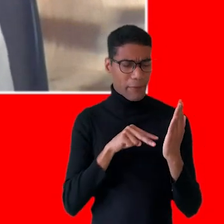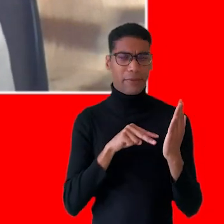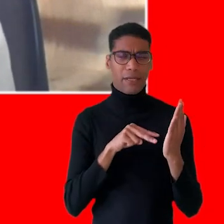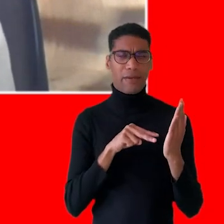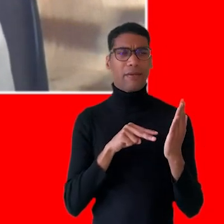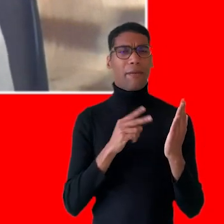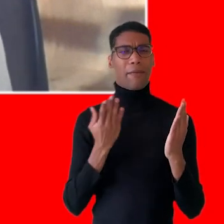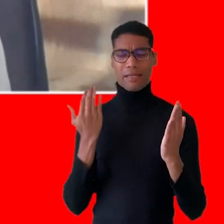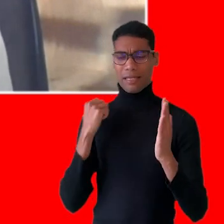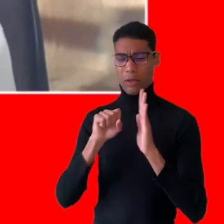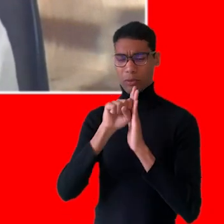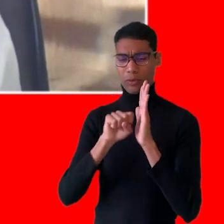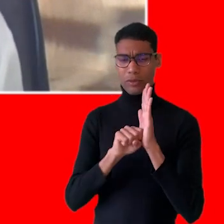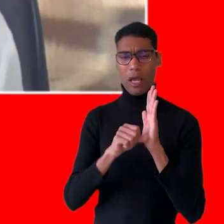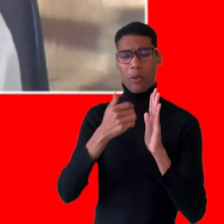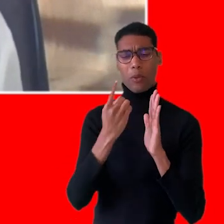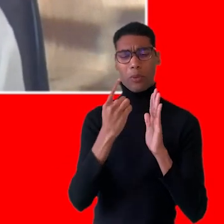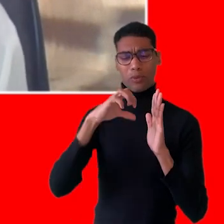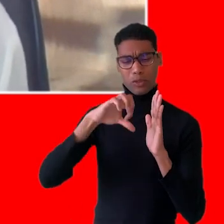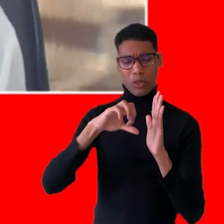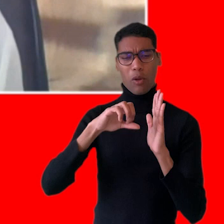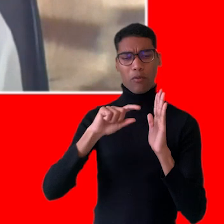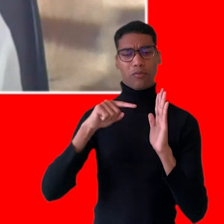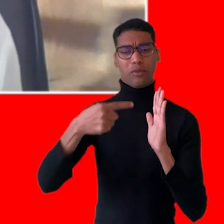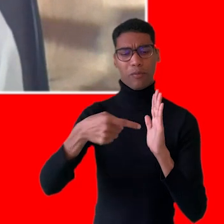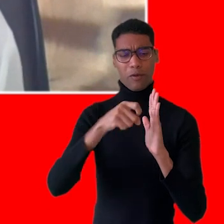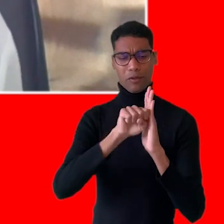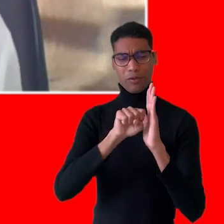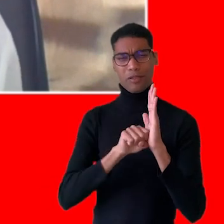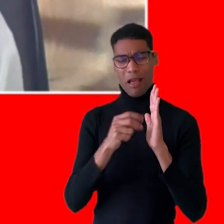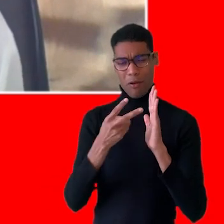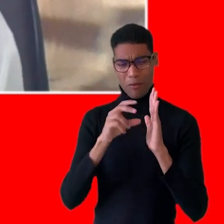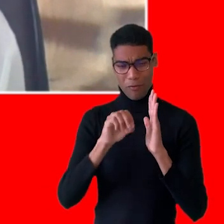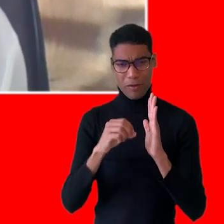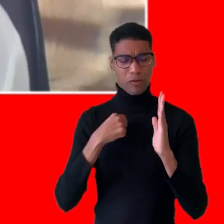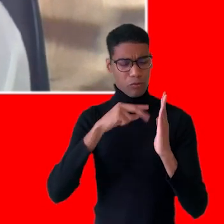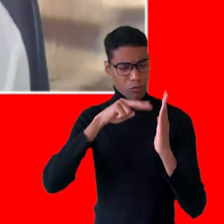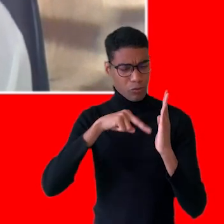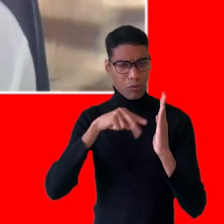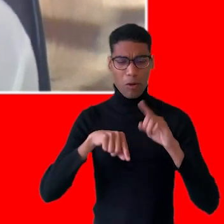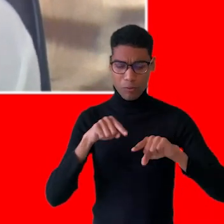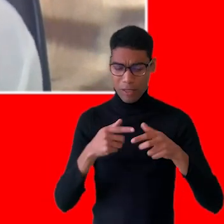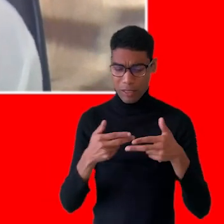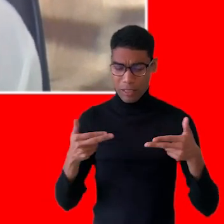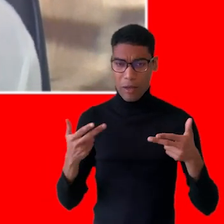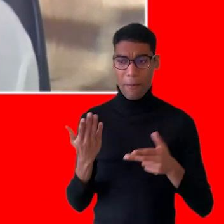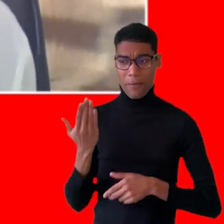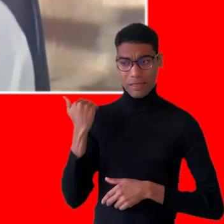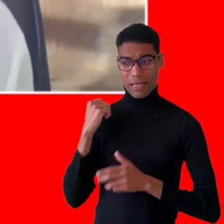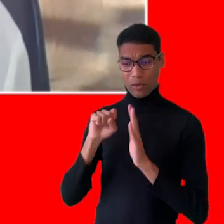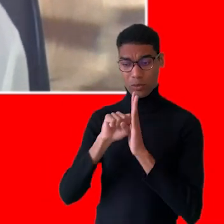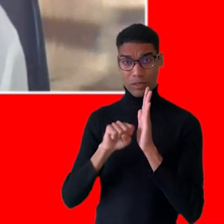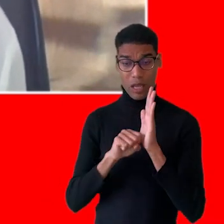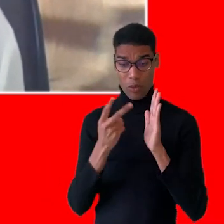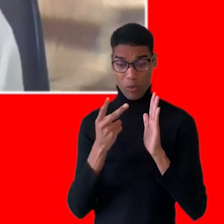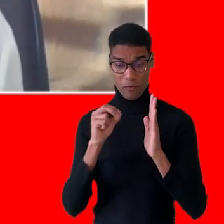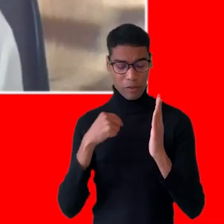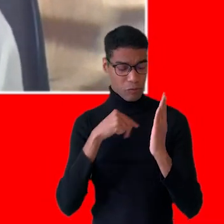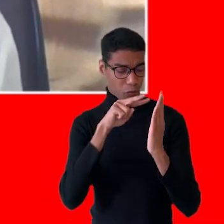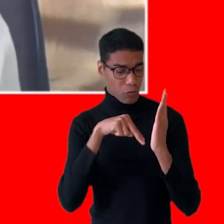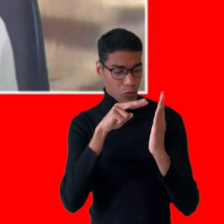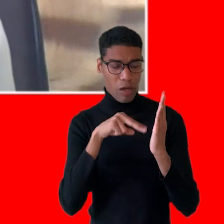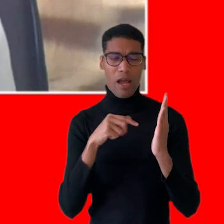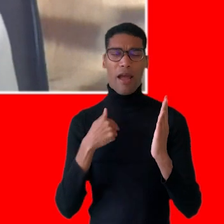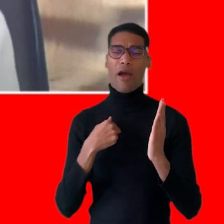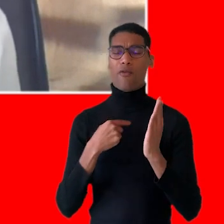da virada do século XIX para o XX, dos materiais que eu li ao longo do século XX. Aí eu vou contar um pouquinho como